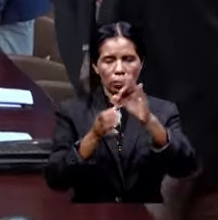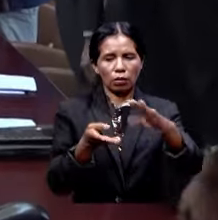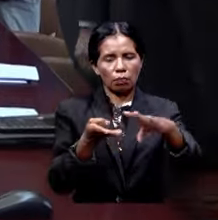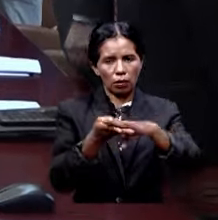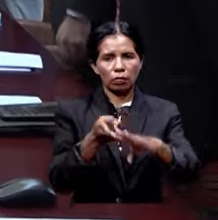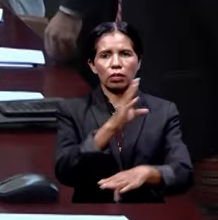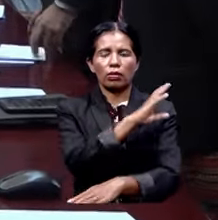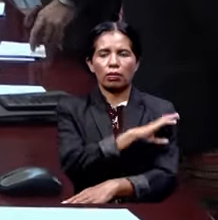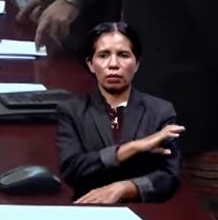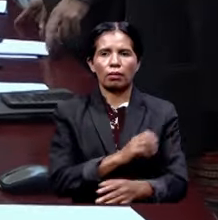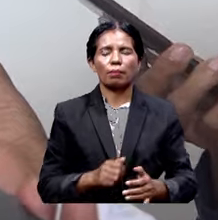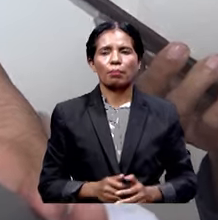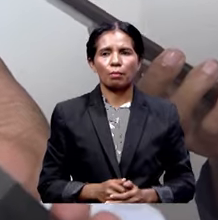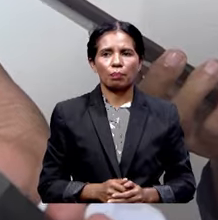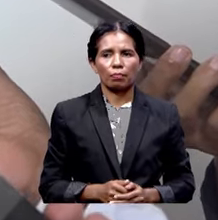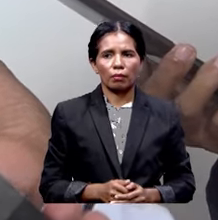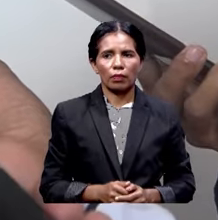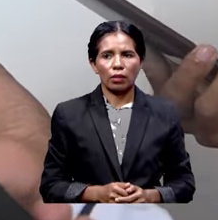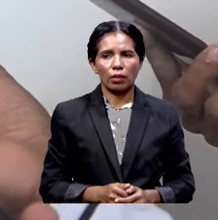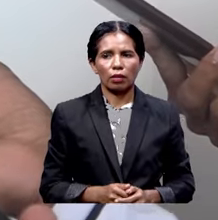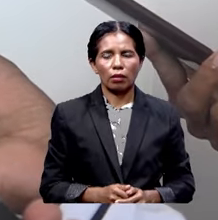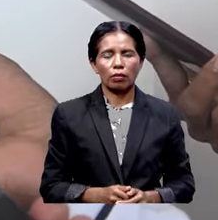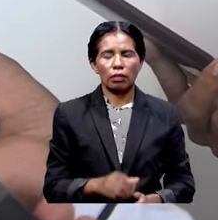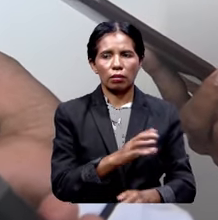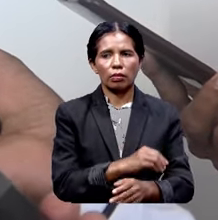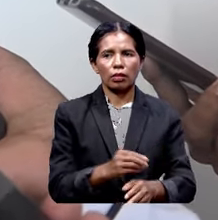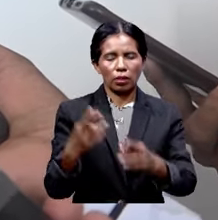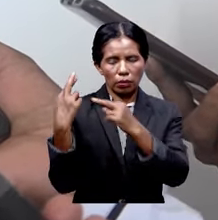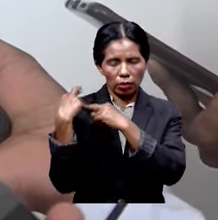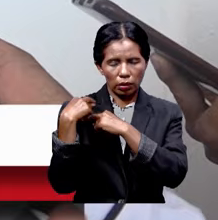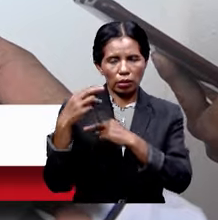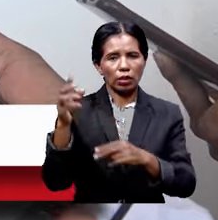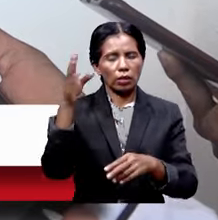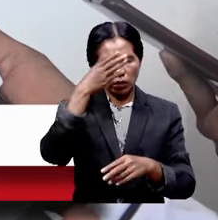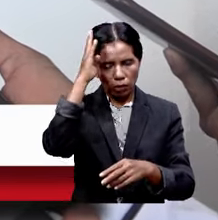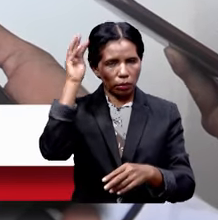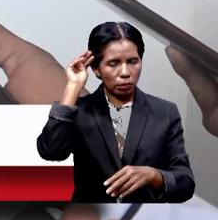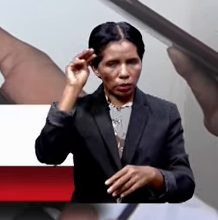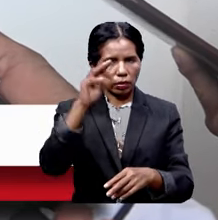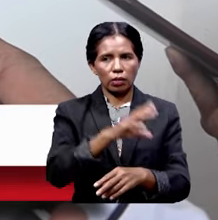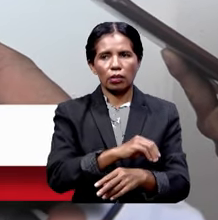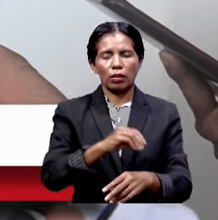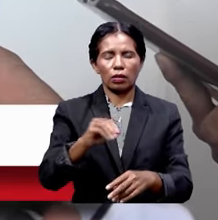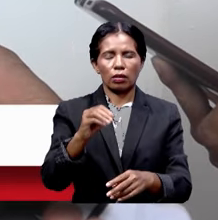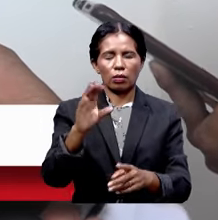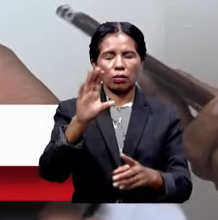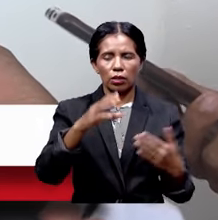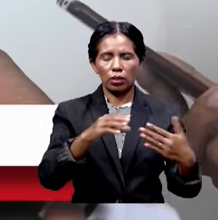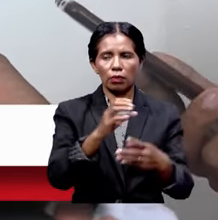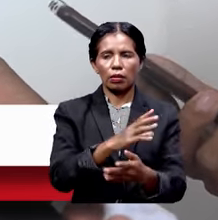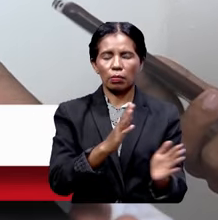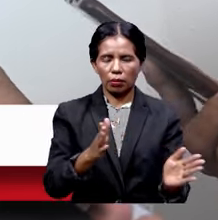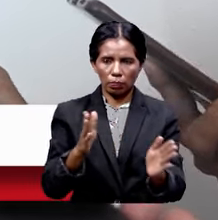Segurança. Isso é que responsabiliza o Senhor Ministro Rassi, o coordenador Fundo Nian, e